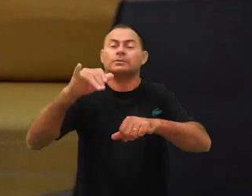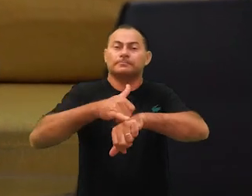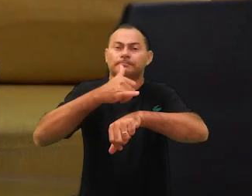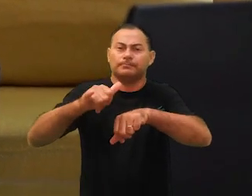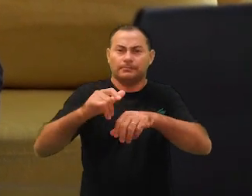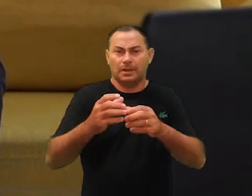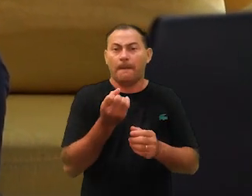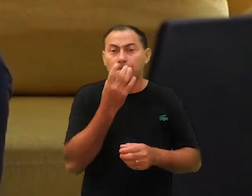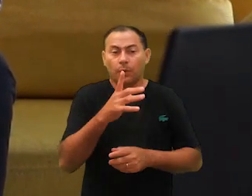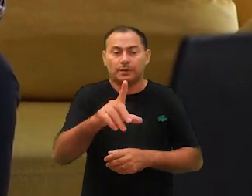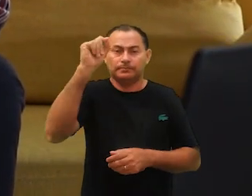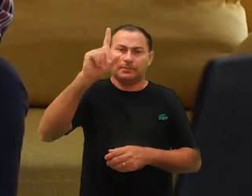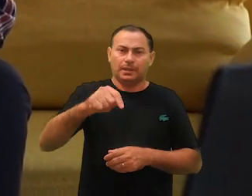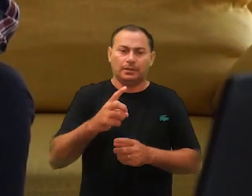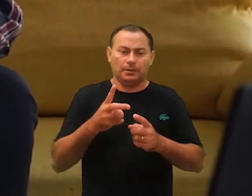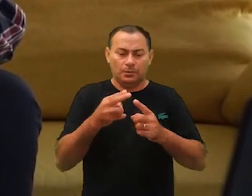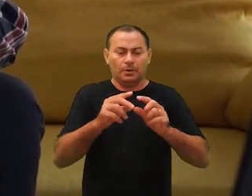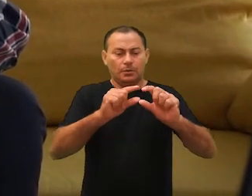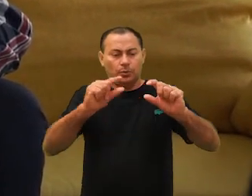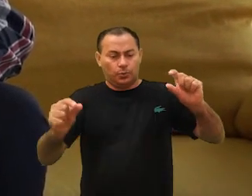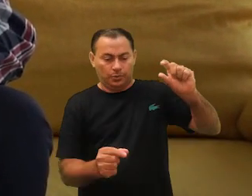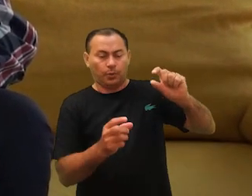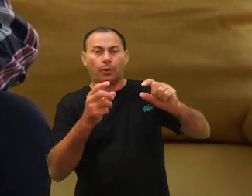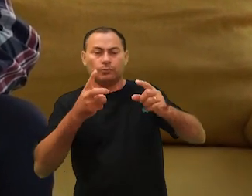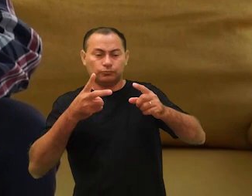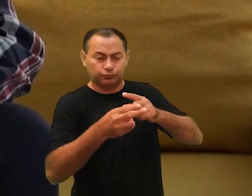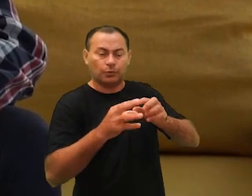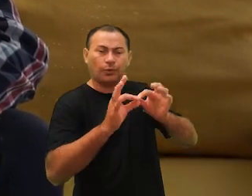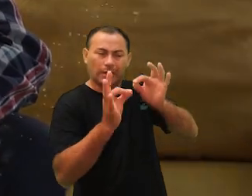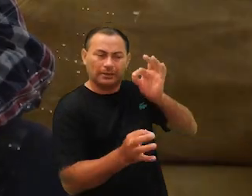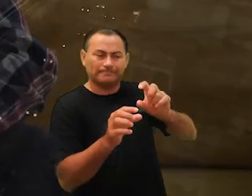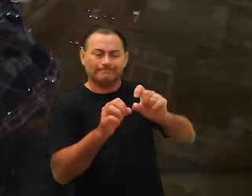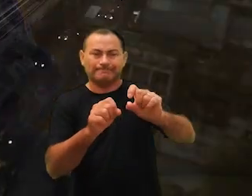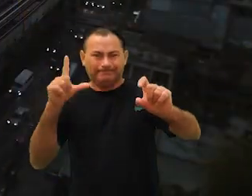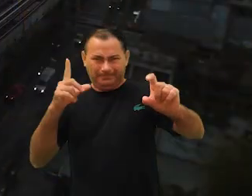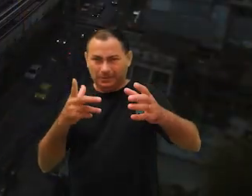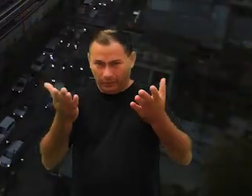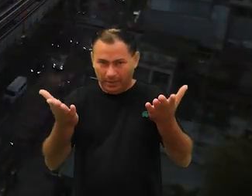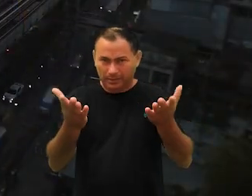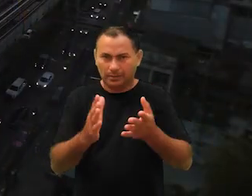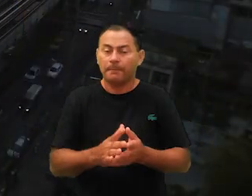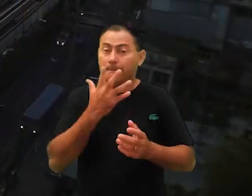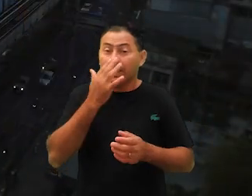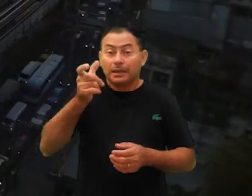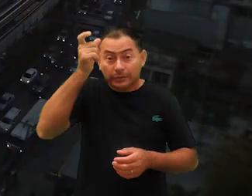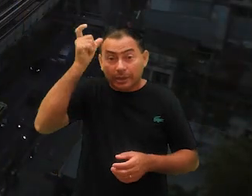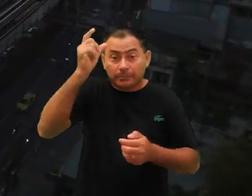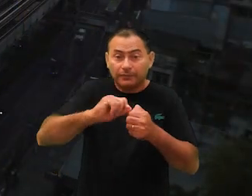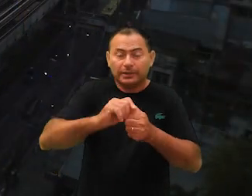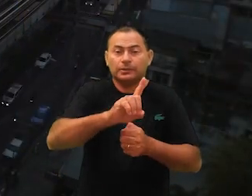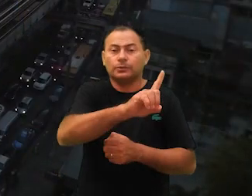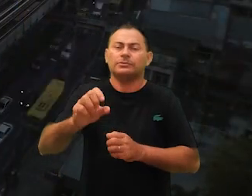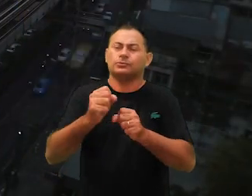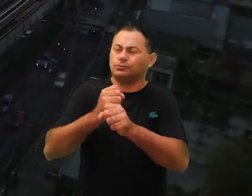estratégia, hein? Uma boa alternativa seria cortar o cordão do arco, você não acha? Parece que é isso que o diabo tem